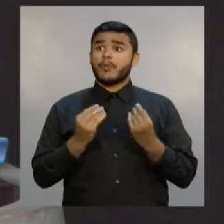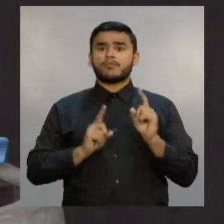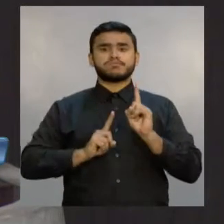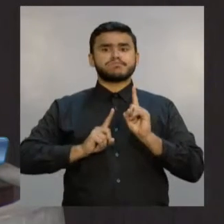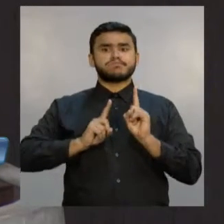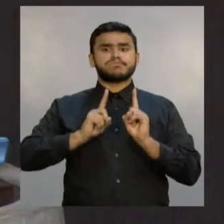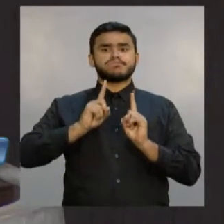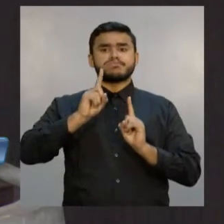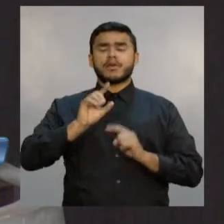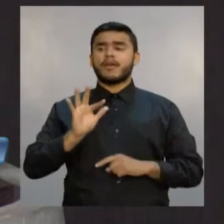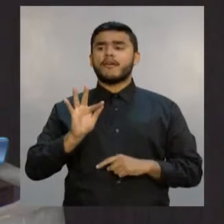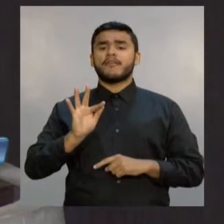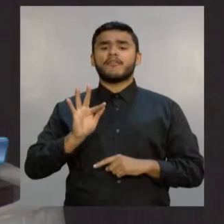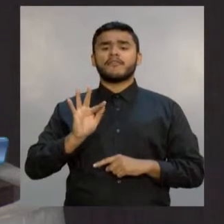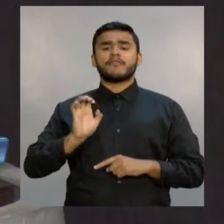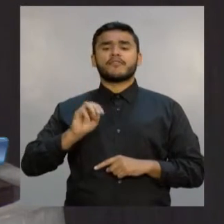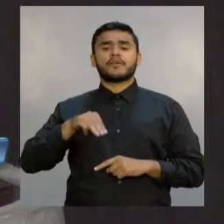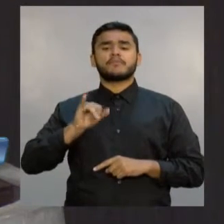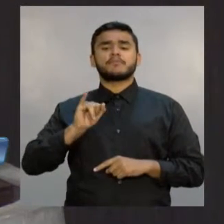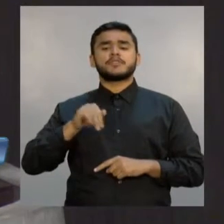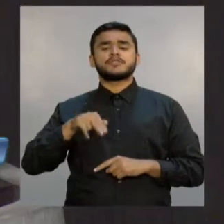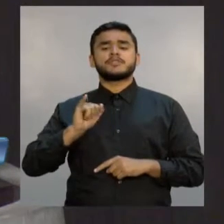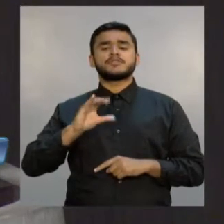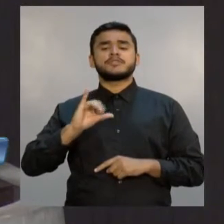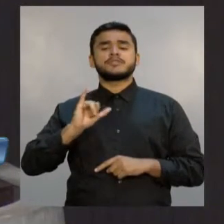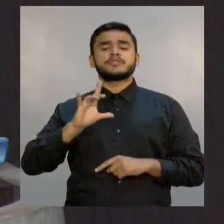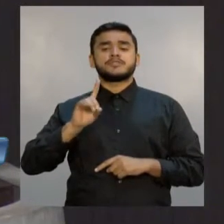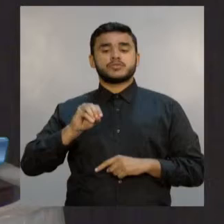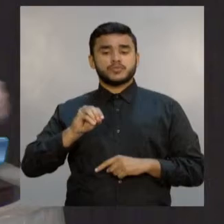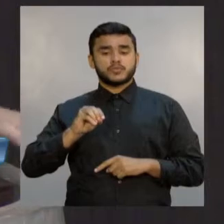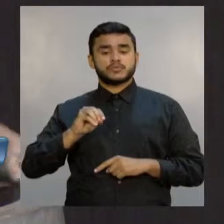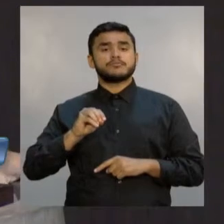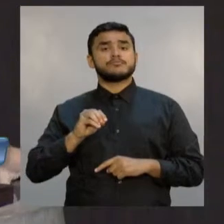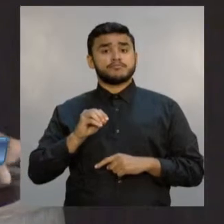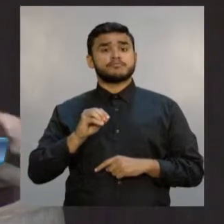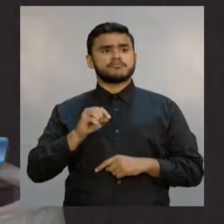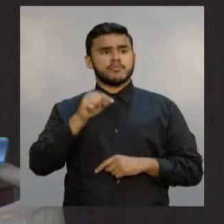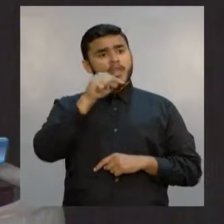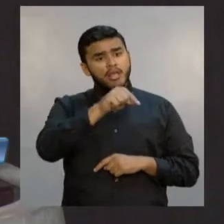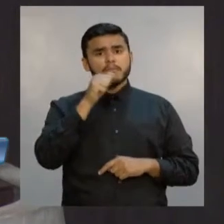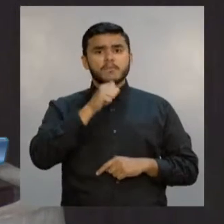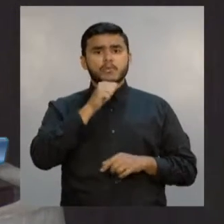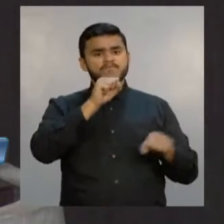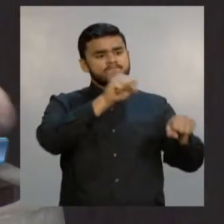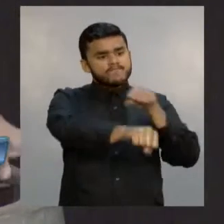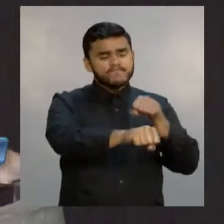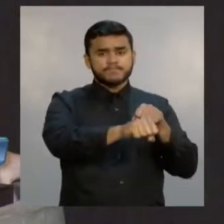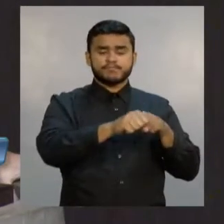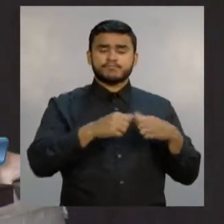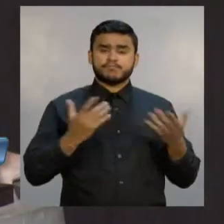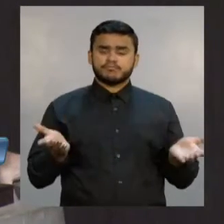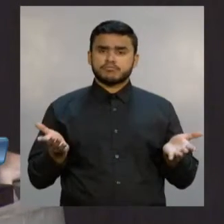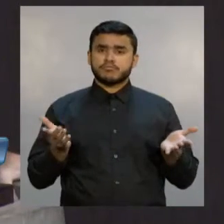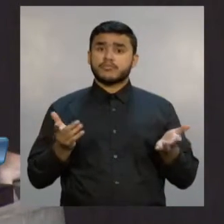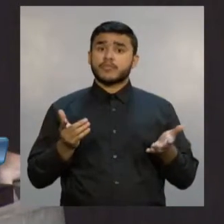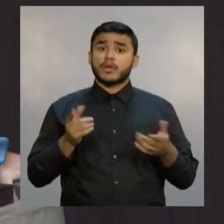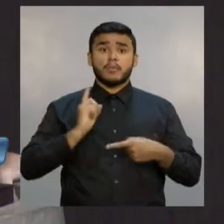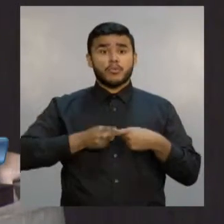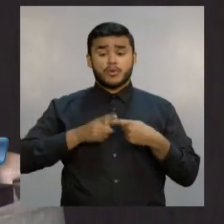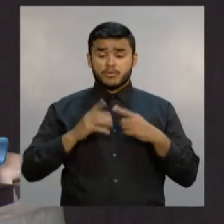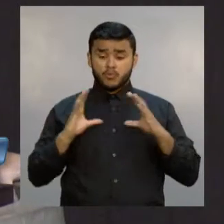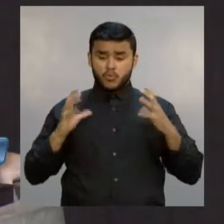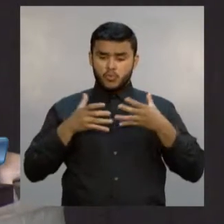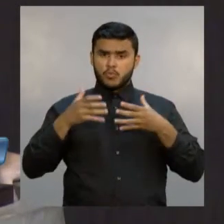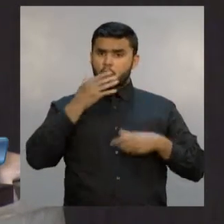transformam o corpo feminino em objeto do poder. A civilização